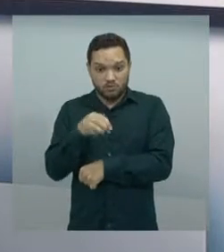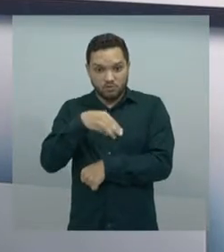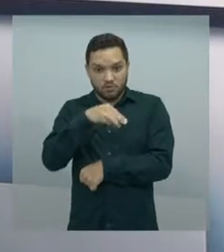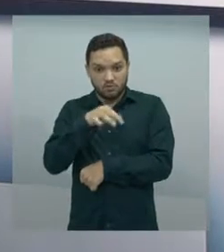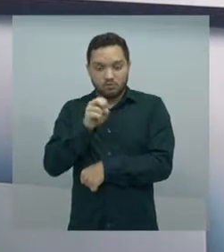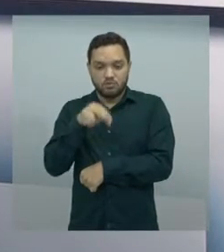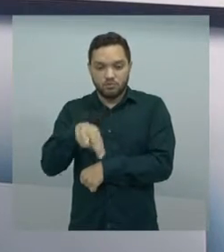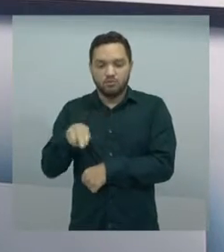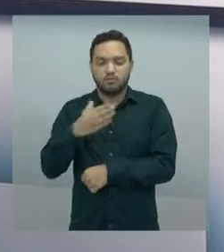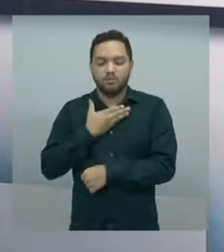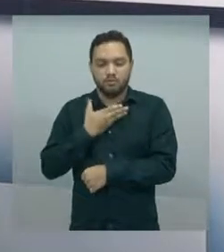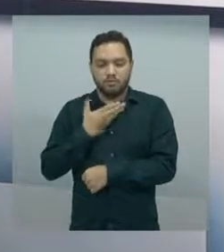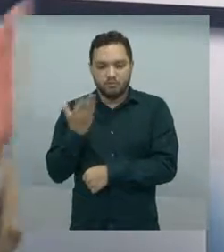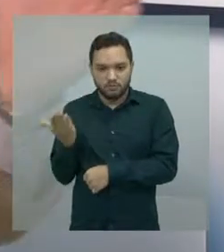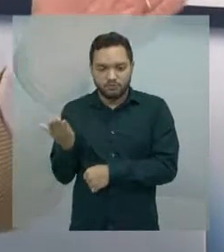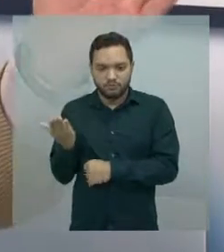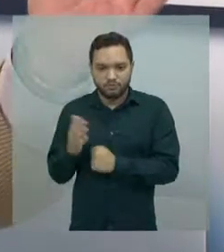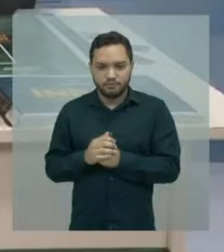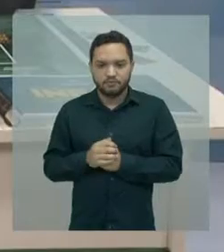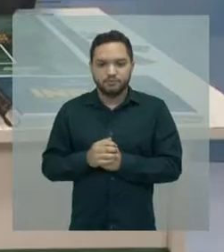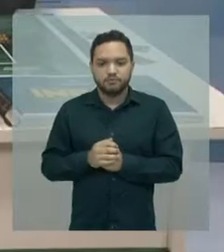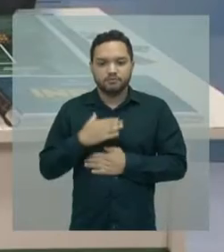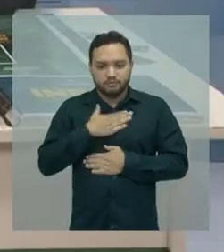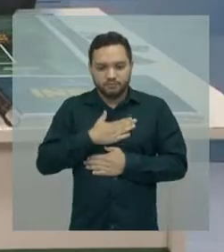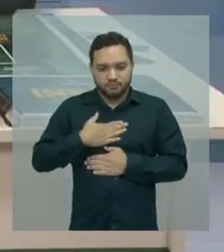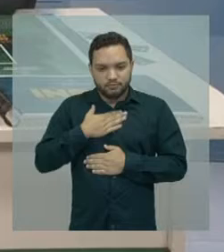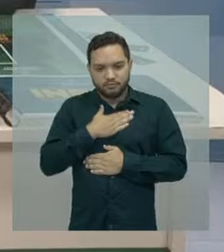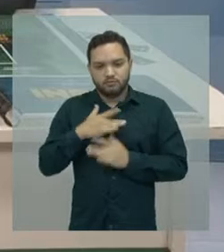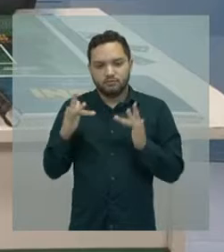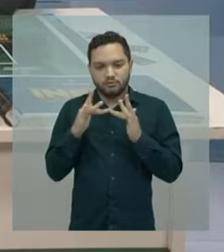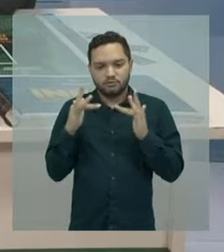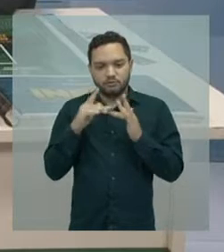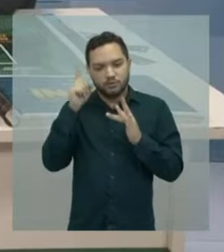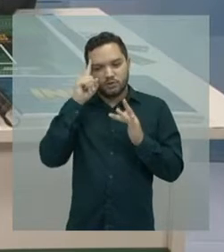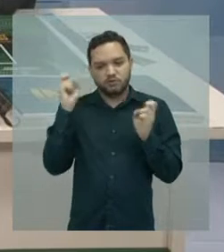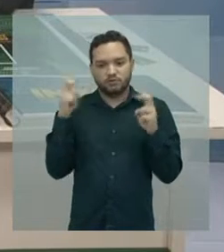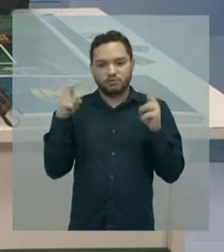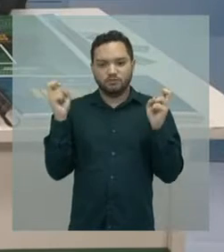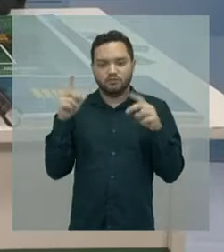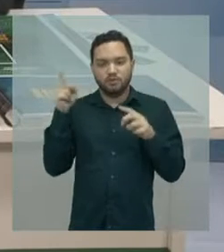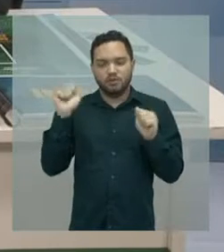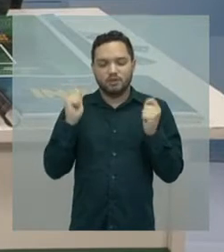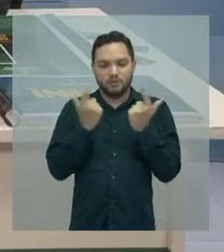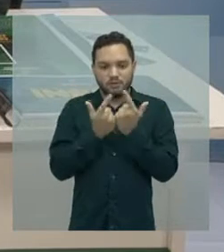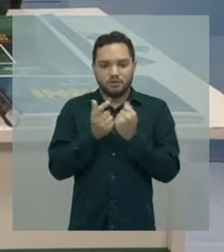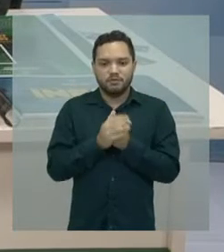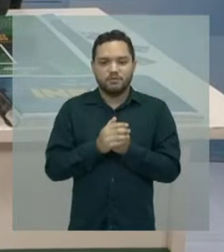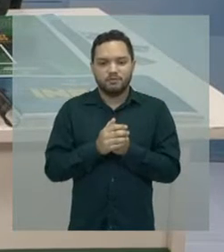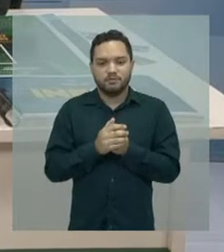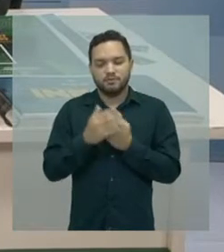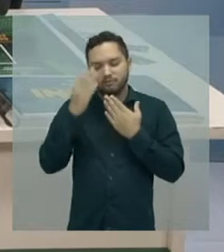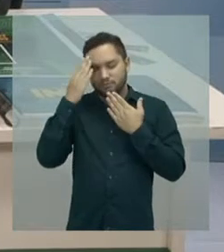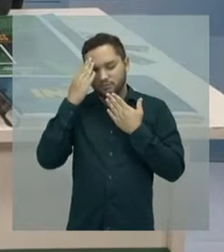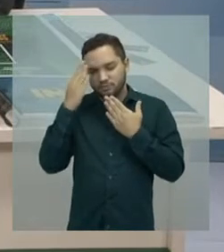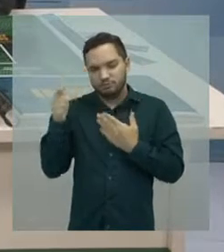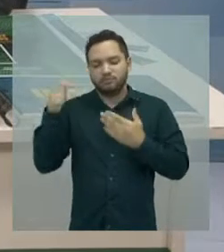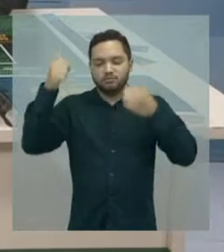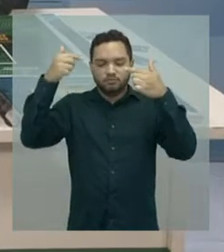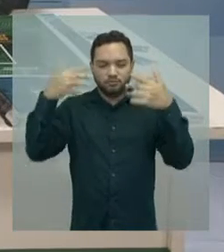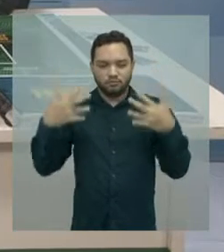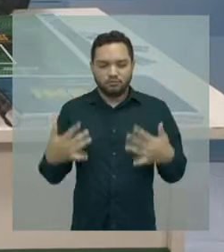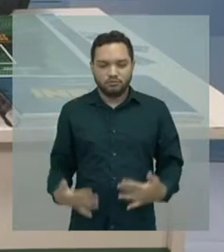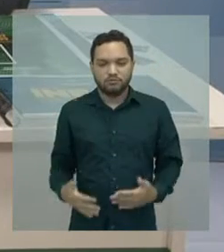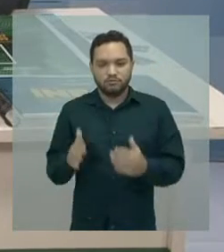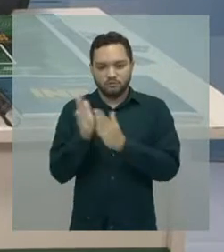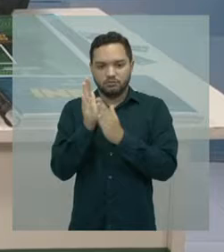de Miranda, meu amigo. Tenho o prazer de conviver com o doutor João todo dia na Assembleia. Obrigado por essa aula aqui. Eu que agradeço a oportunidade. Parabenizar